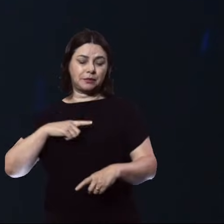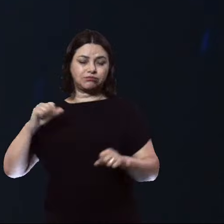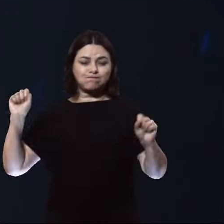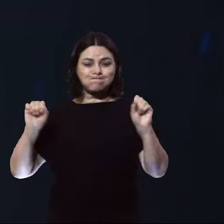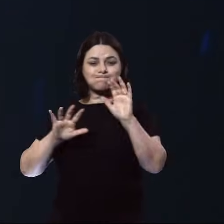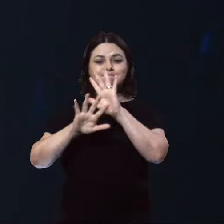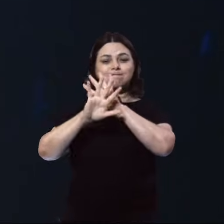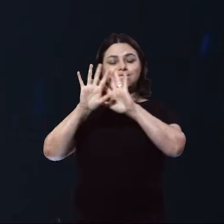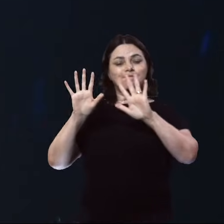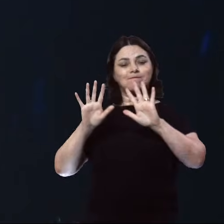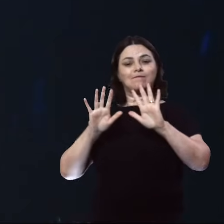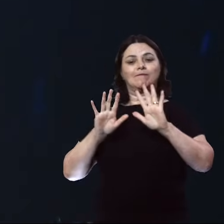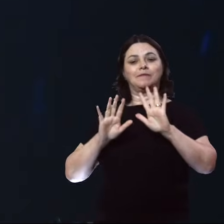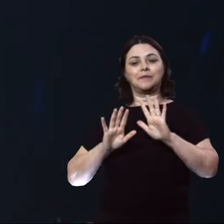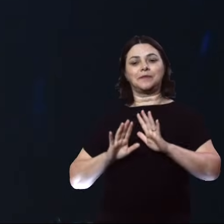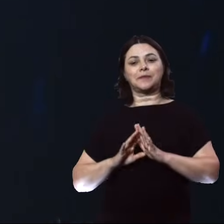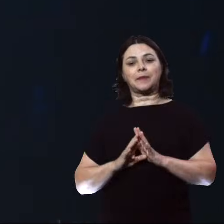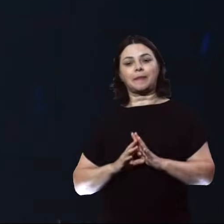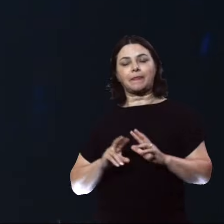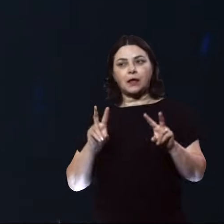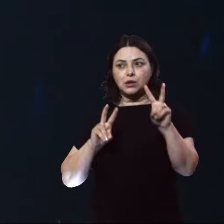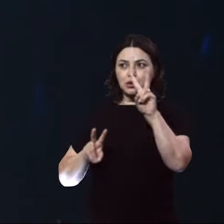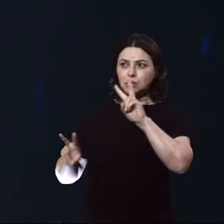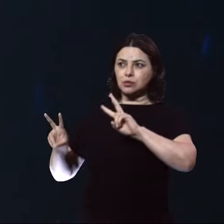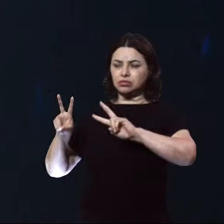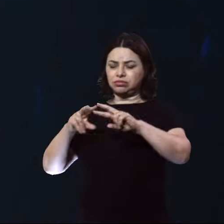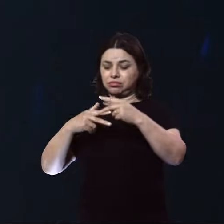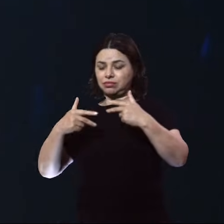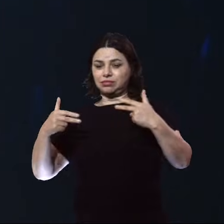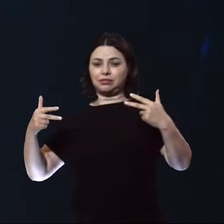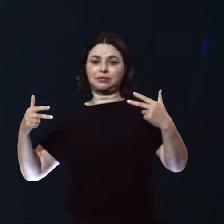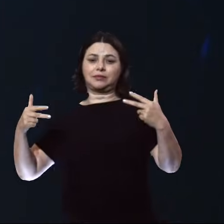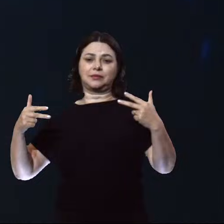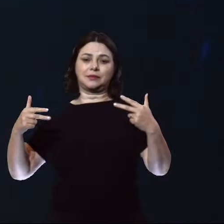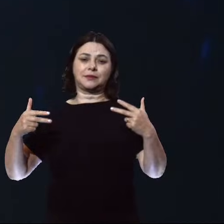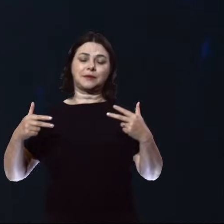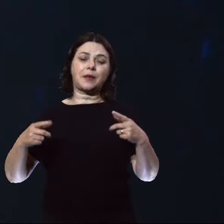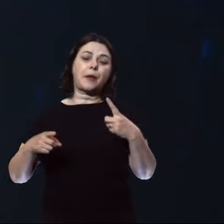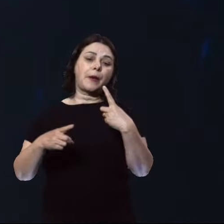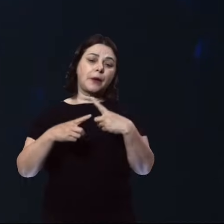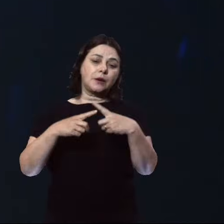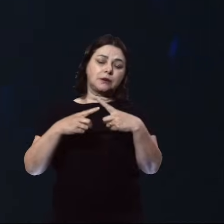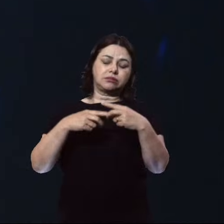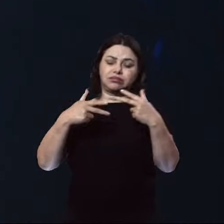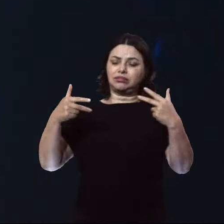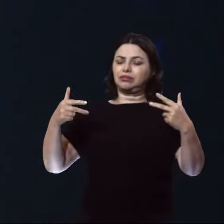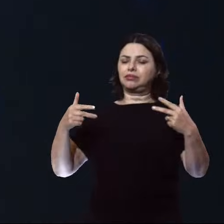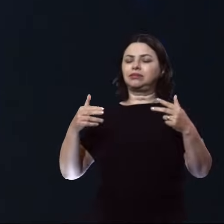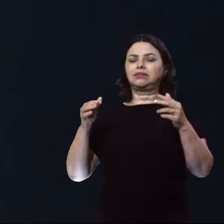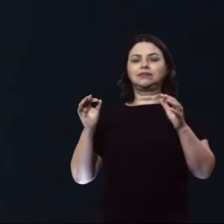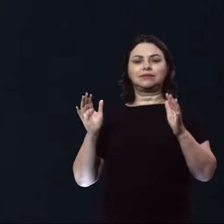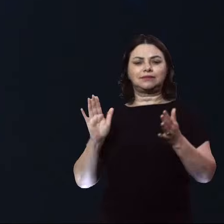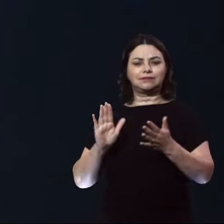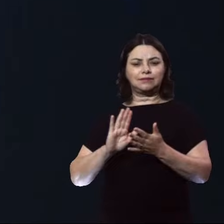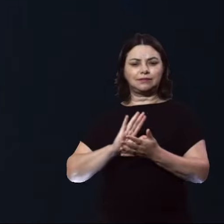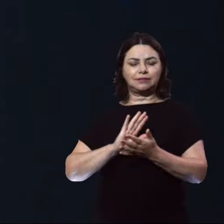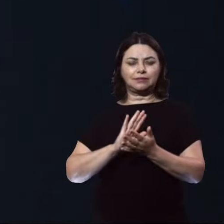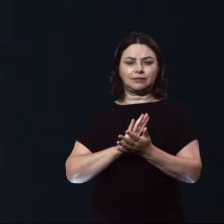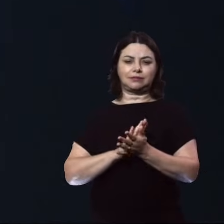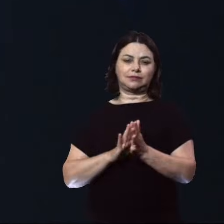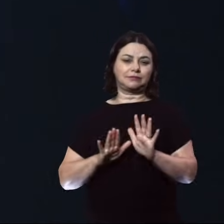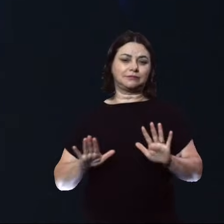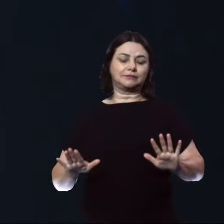na medida que não olhamos para as coisas que se veem, mas para as que não se veem, porque as coisas que se veem são temporais, mas as que não se